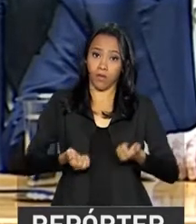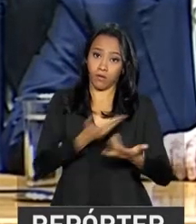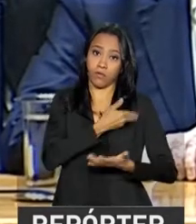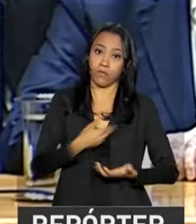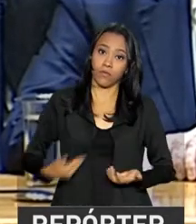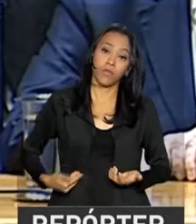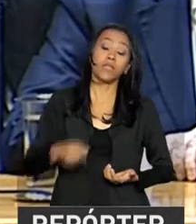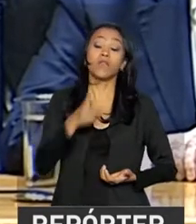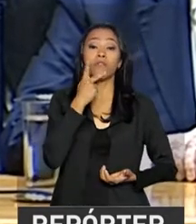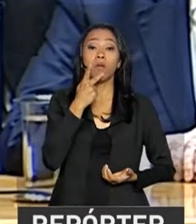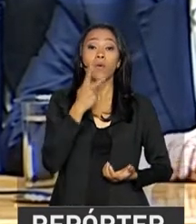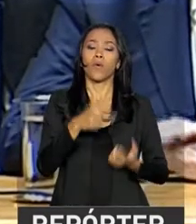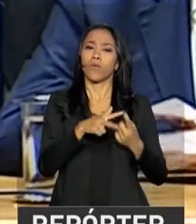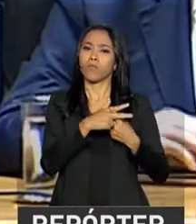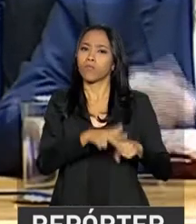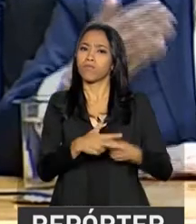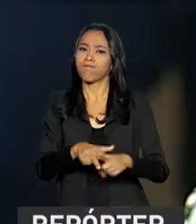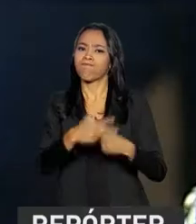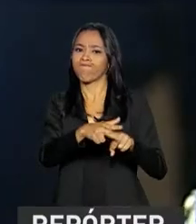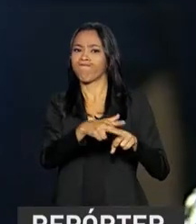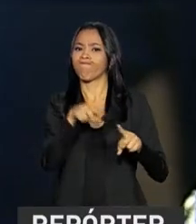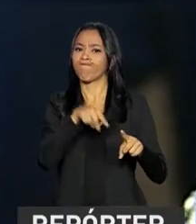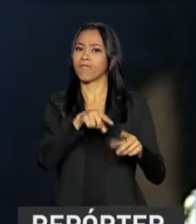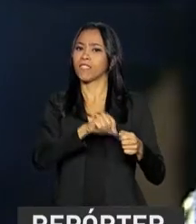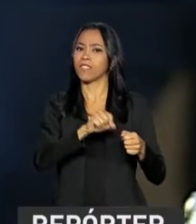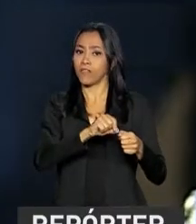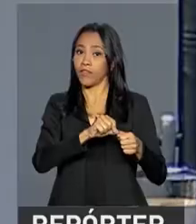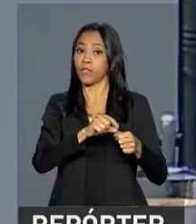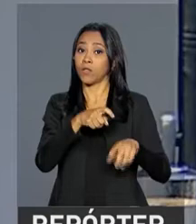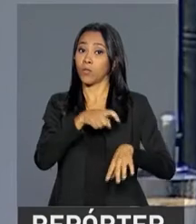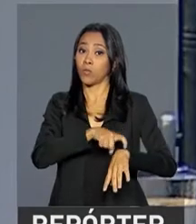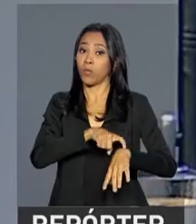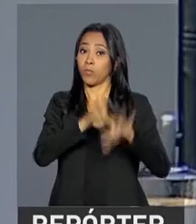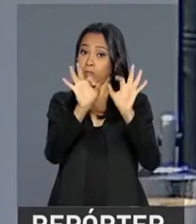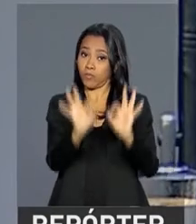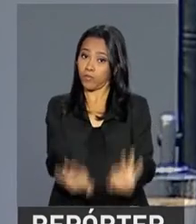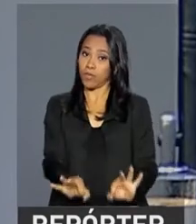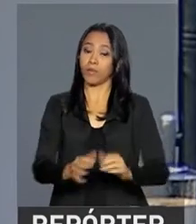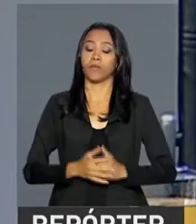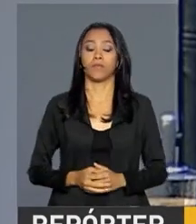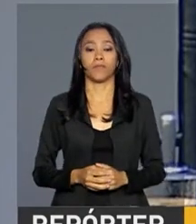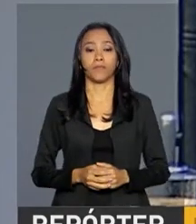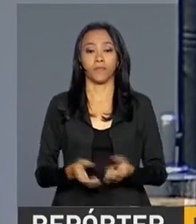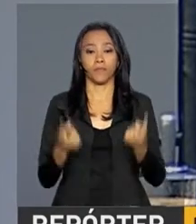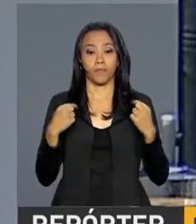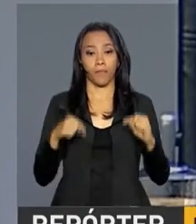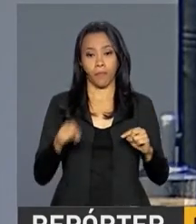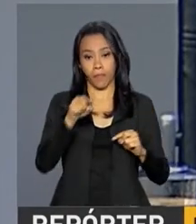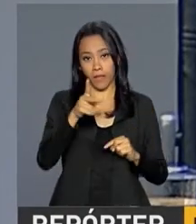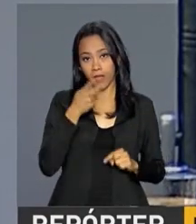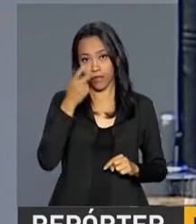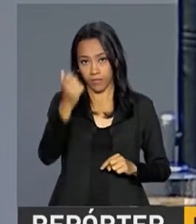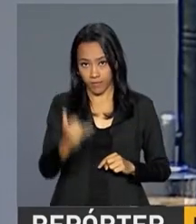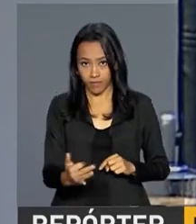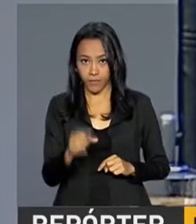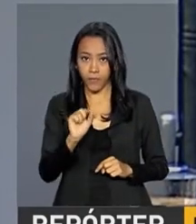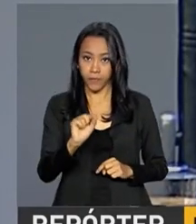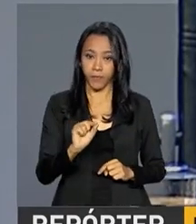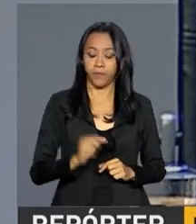ajustes na norma deve ser feita no momento adequado à nossa opinião de que